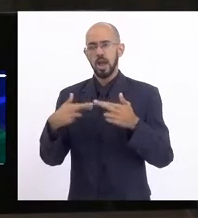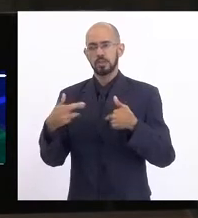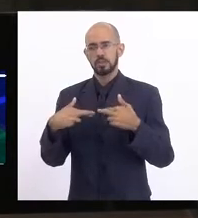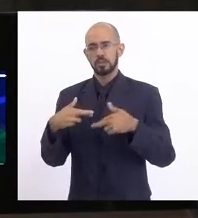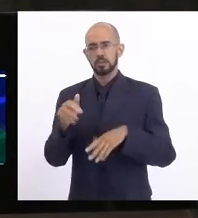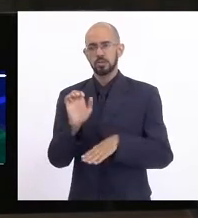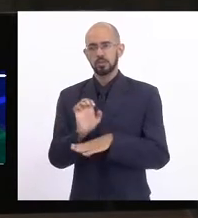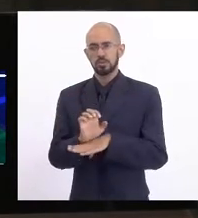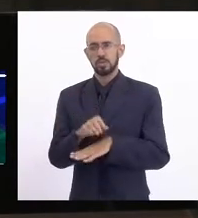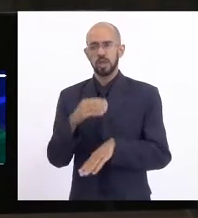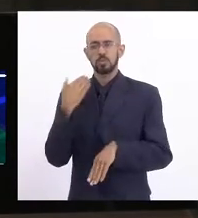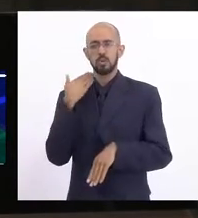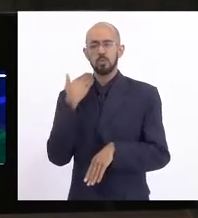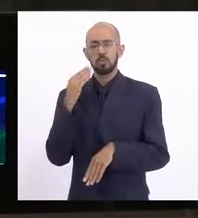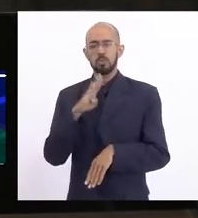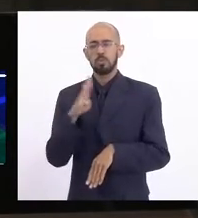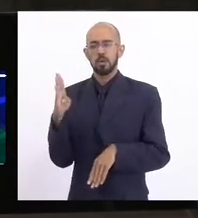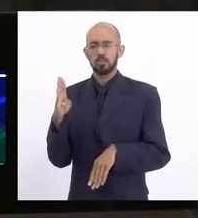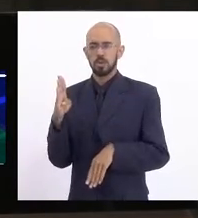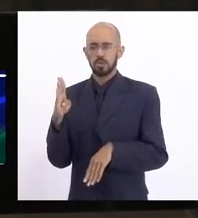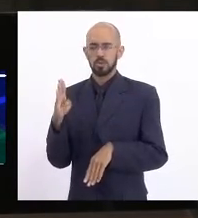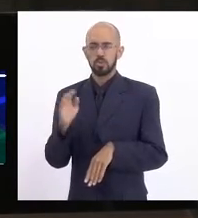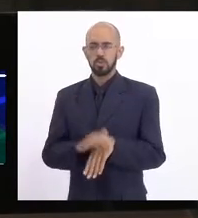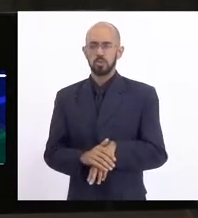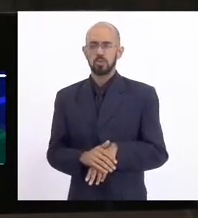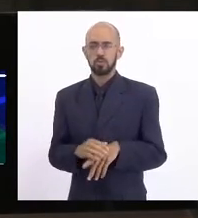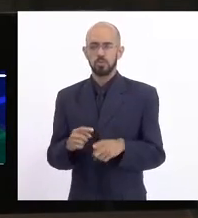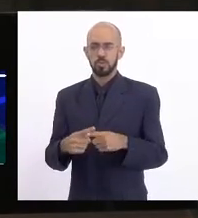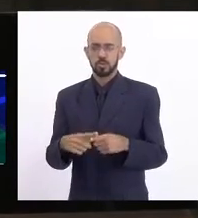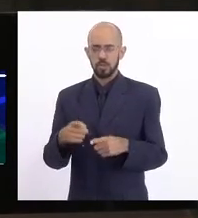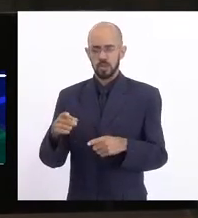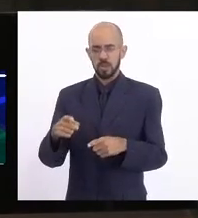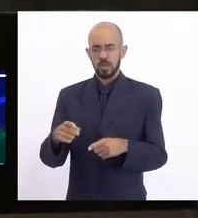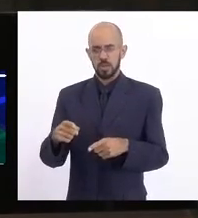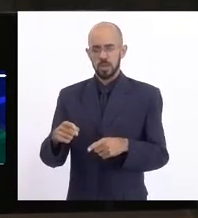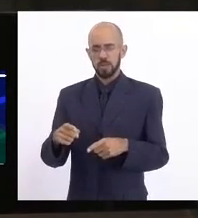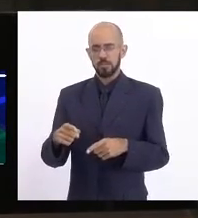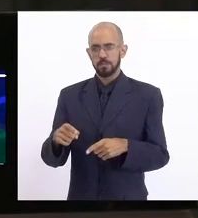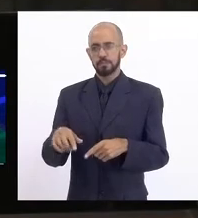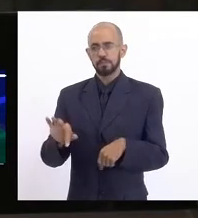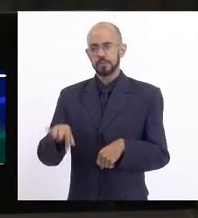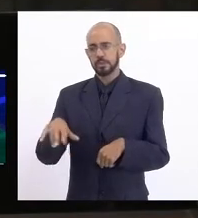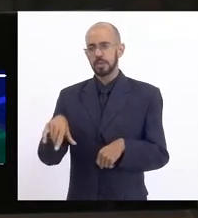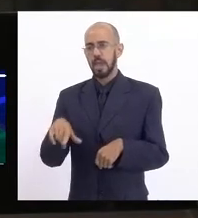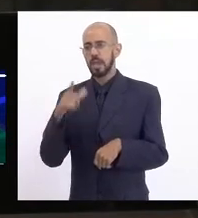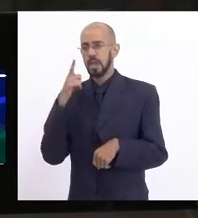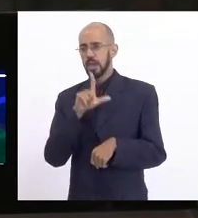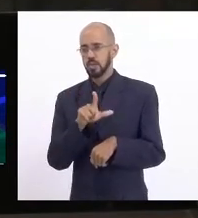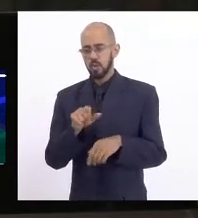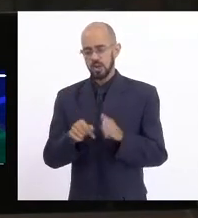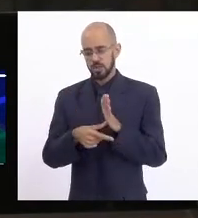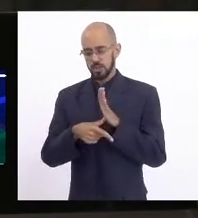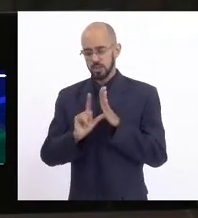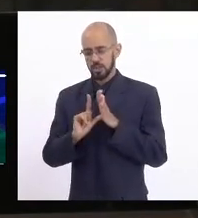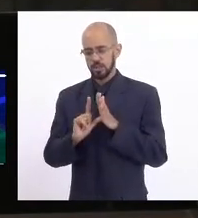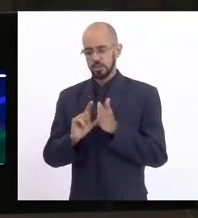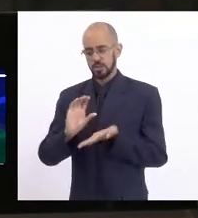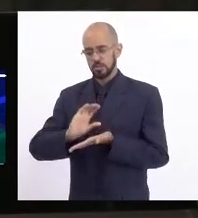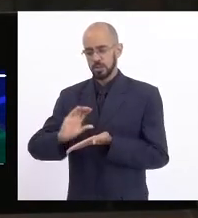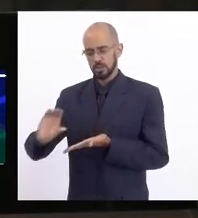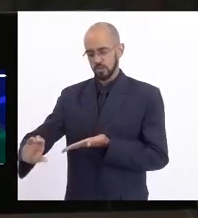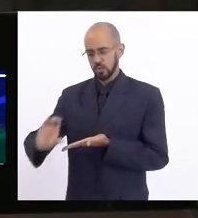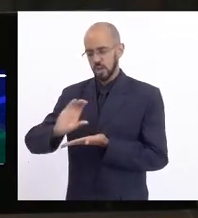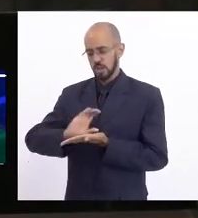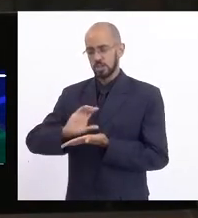teve com o Banco do Brasil. Que se teve alguém que se deu bem nessas antecipações de receita,